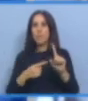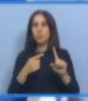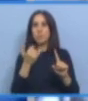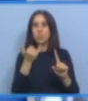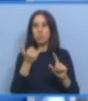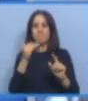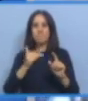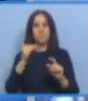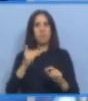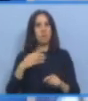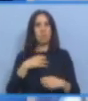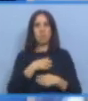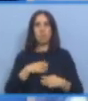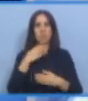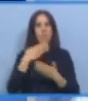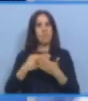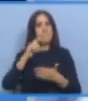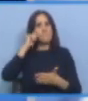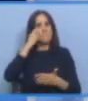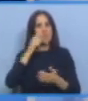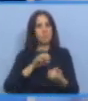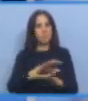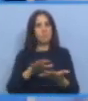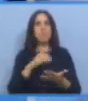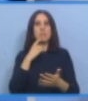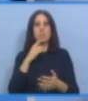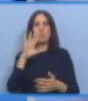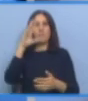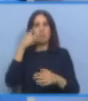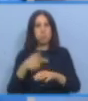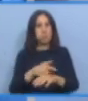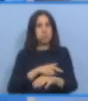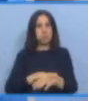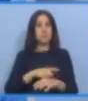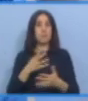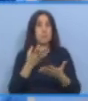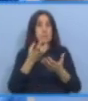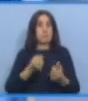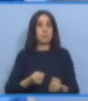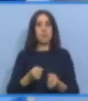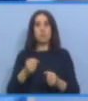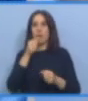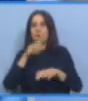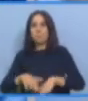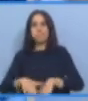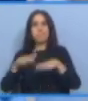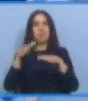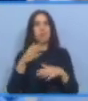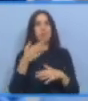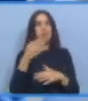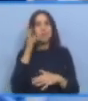consequências serão dramáticas. Estamos a falar de eventos meteorológicos extremos, portanto, secas, cheias, ondas de